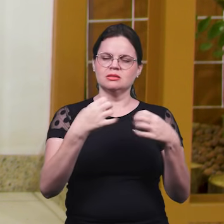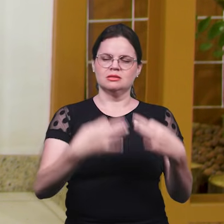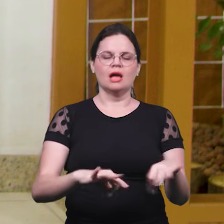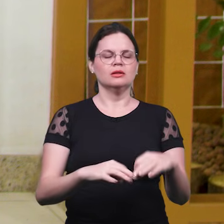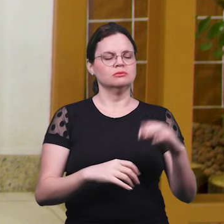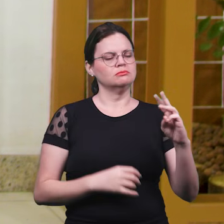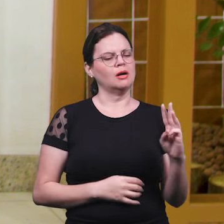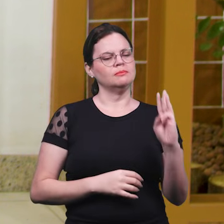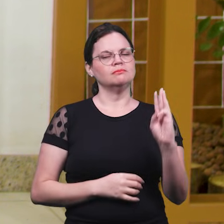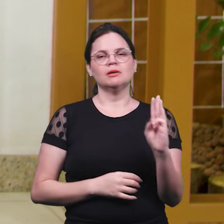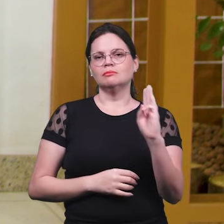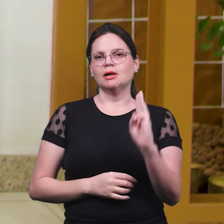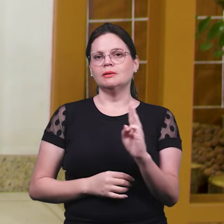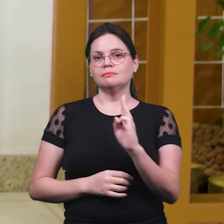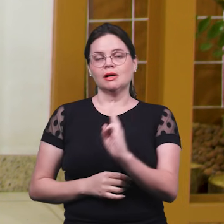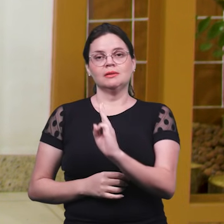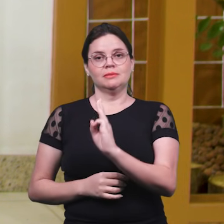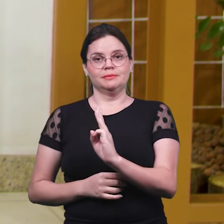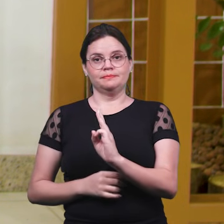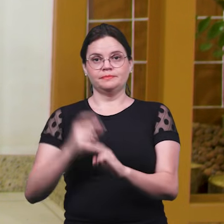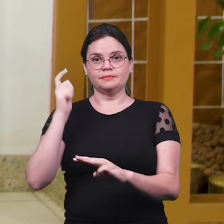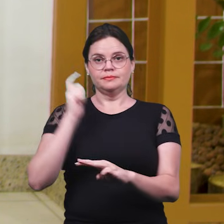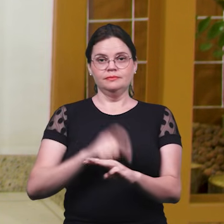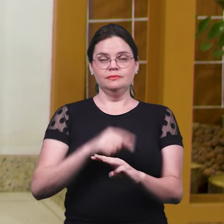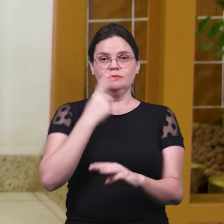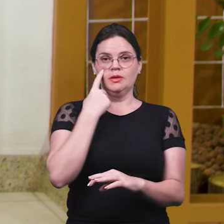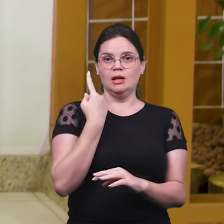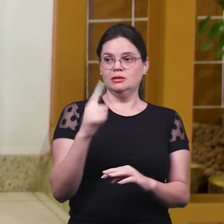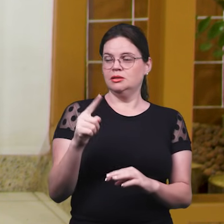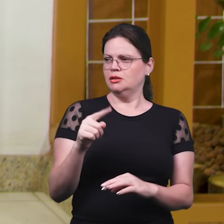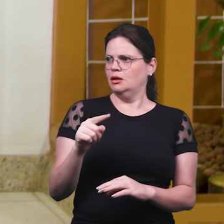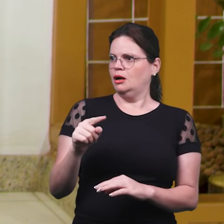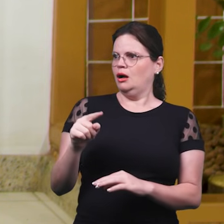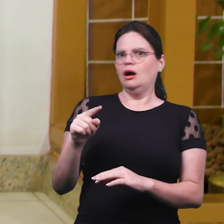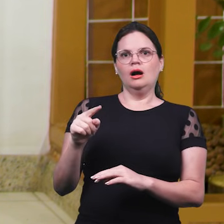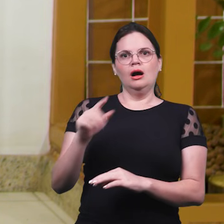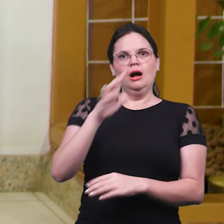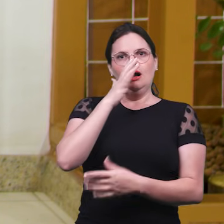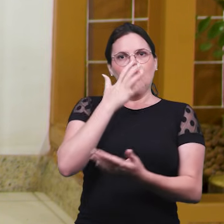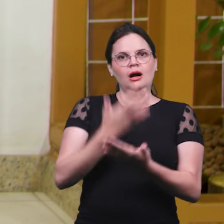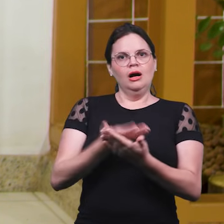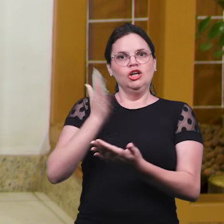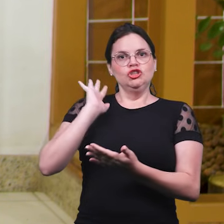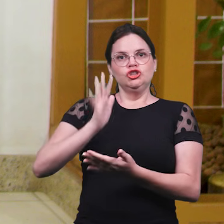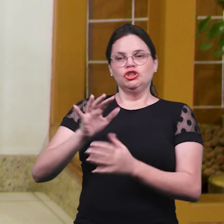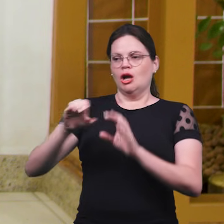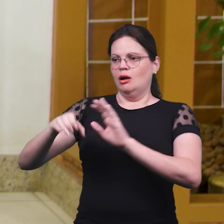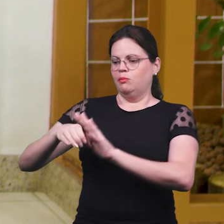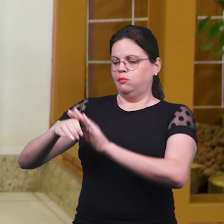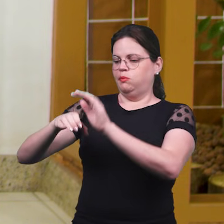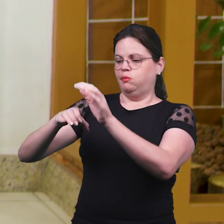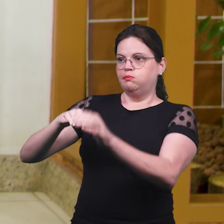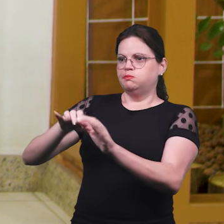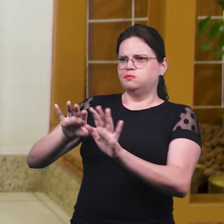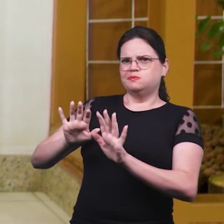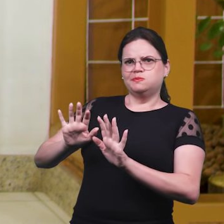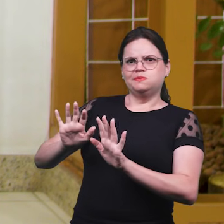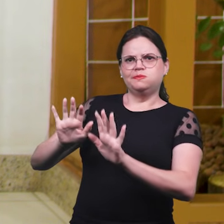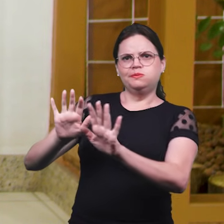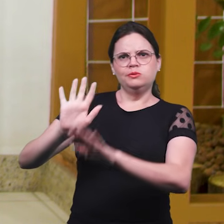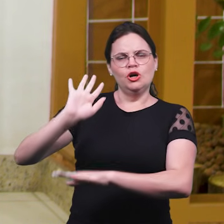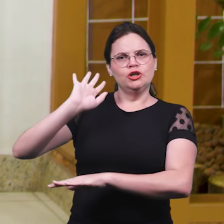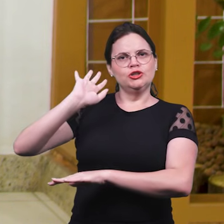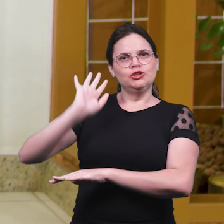viria. E assim que elas chegaram, o que foi que elas viram? A pedra já tinha sido removida. E